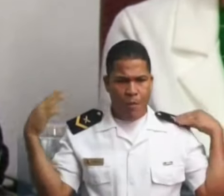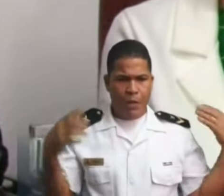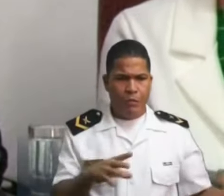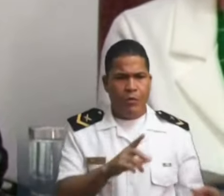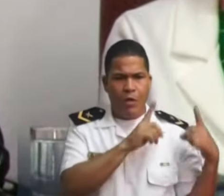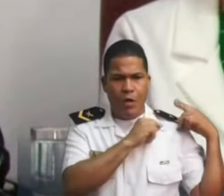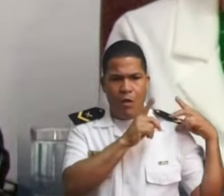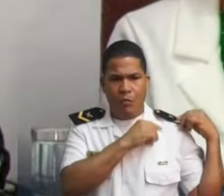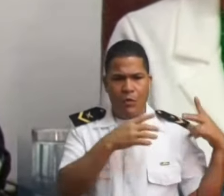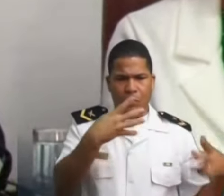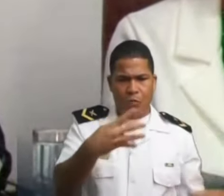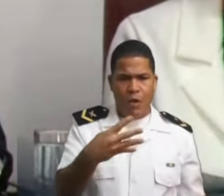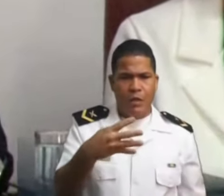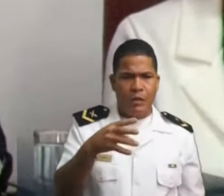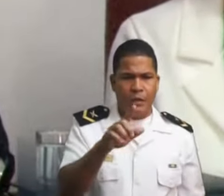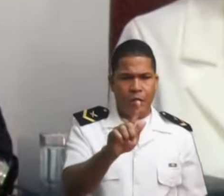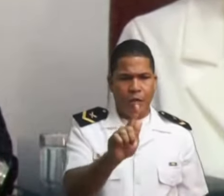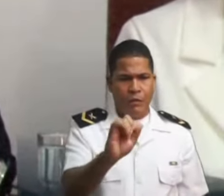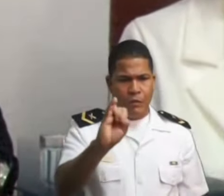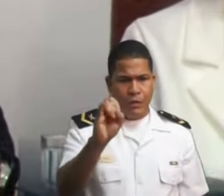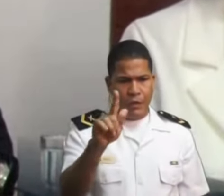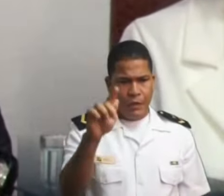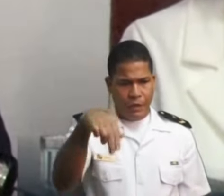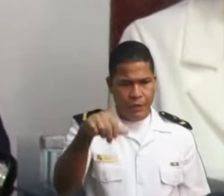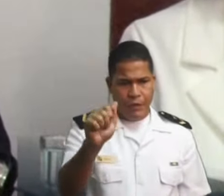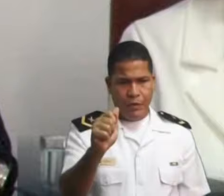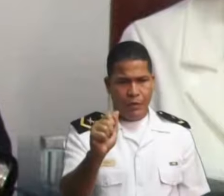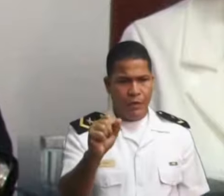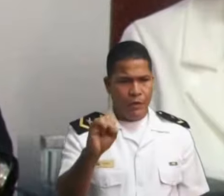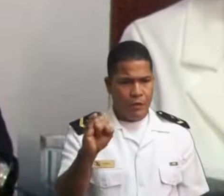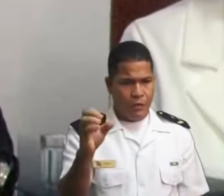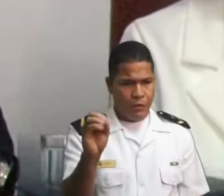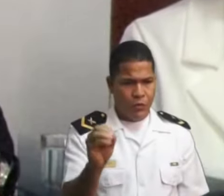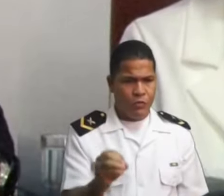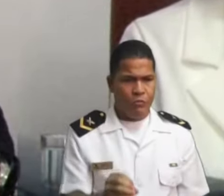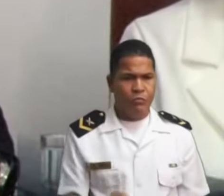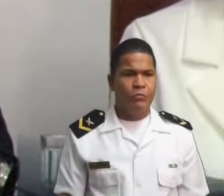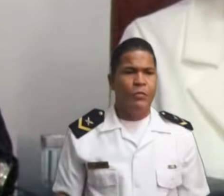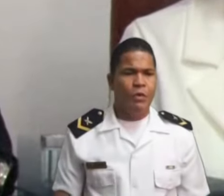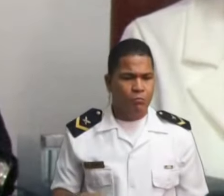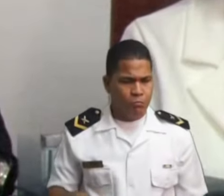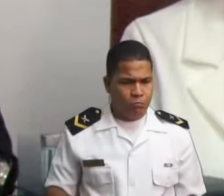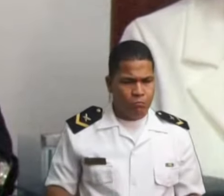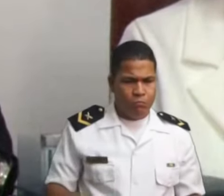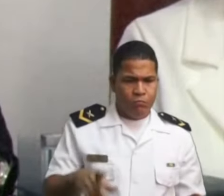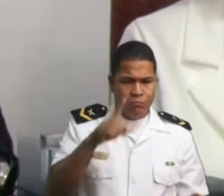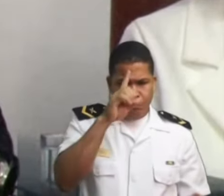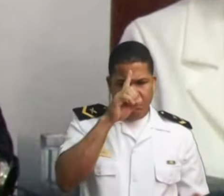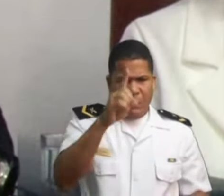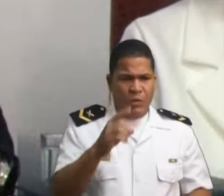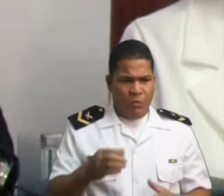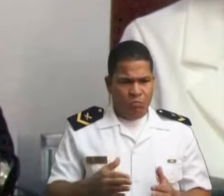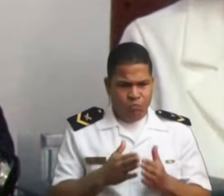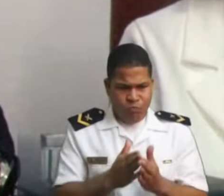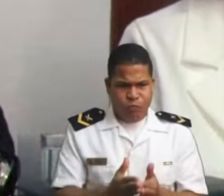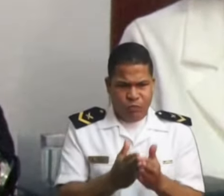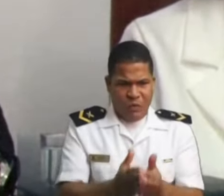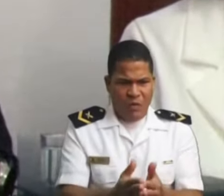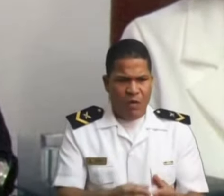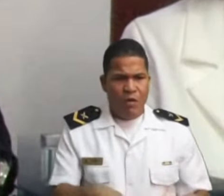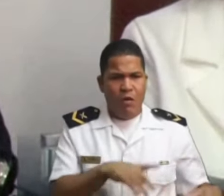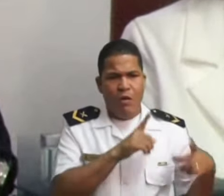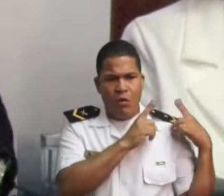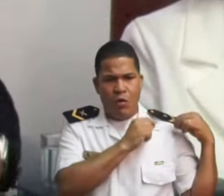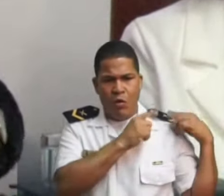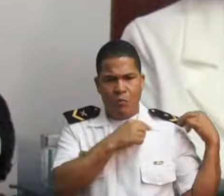Renato Garcia Ruda; o senhor diretor-geral de navegação, almirante de esquadra,